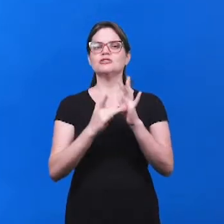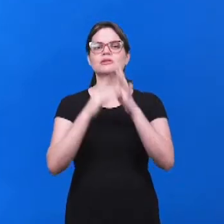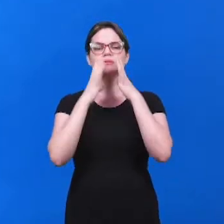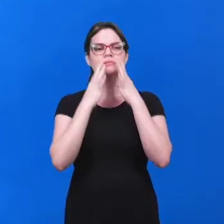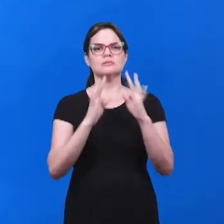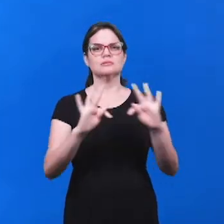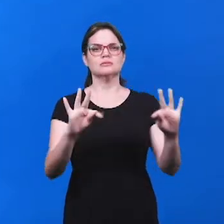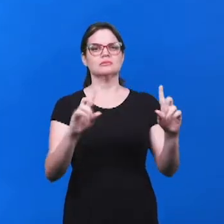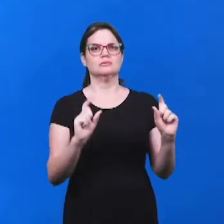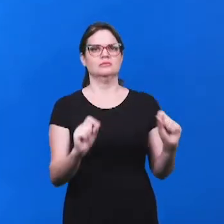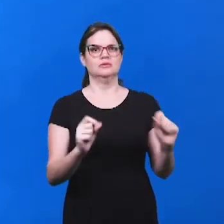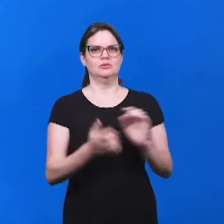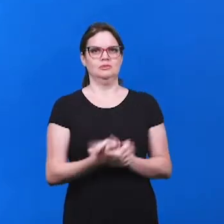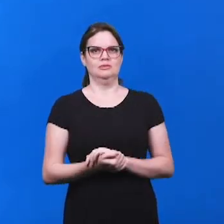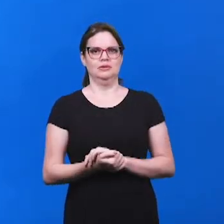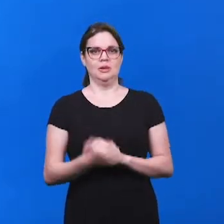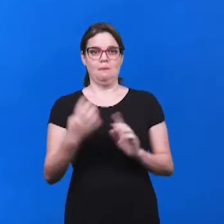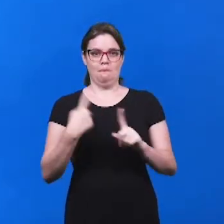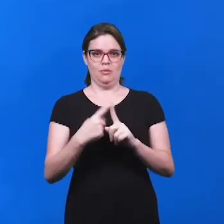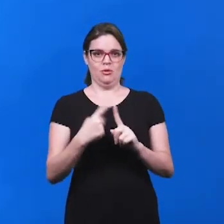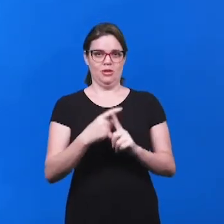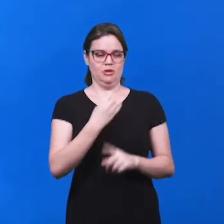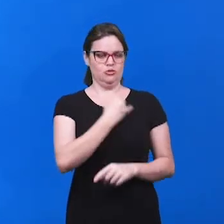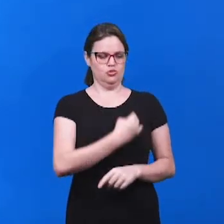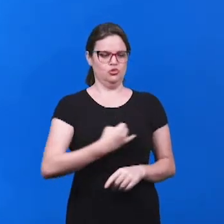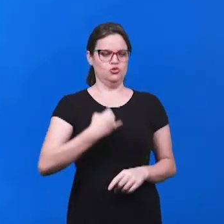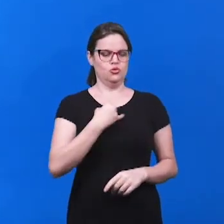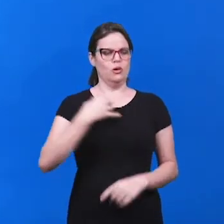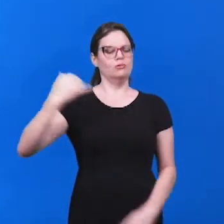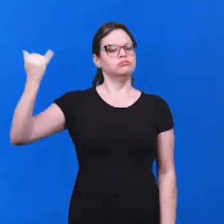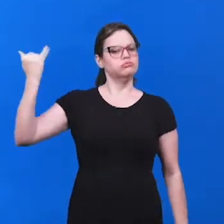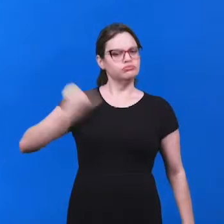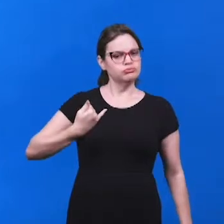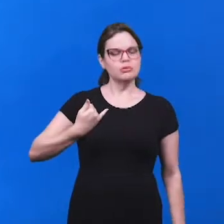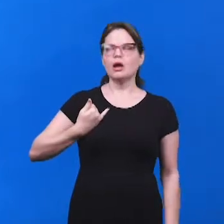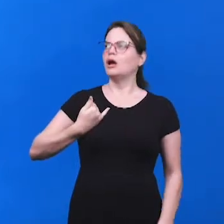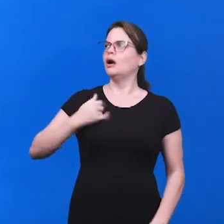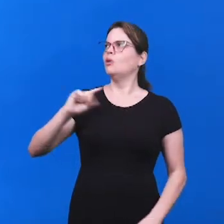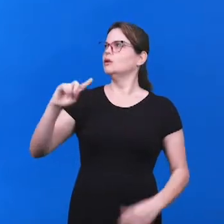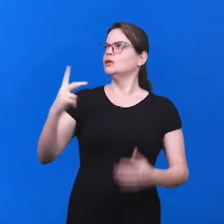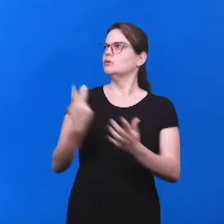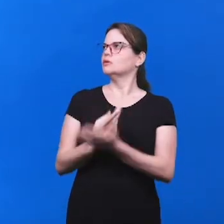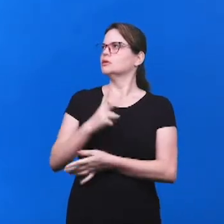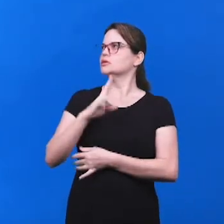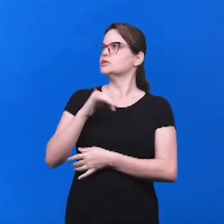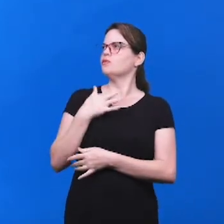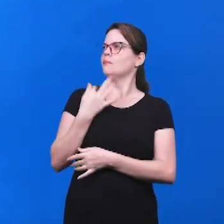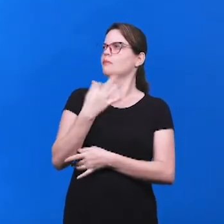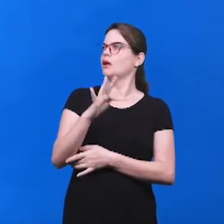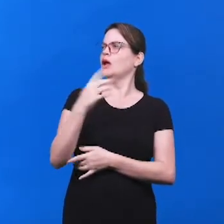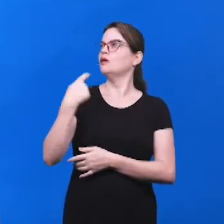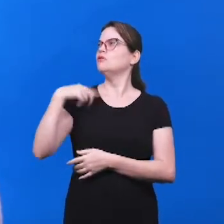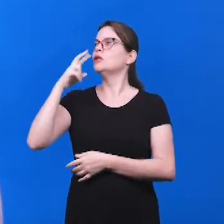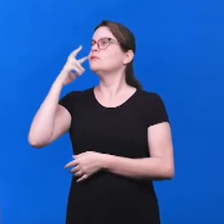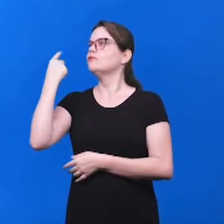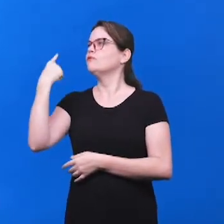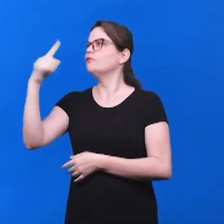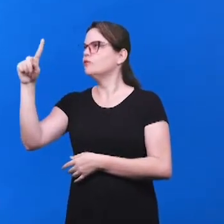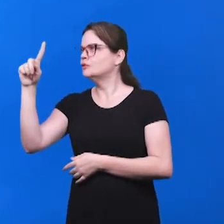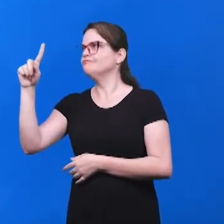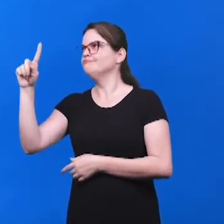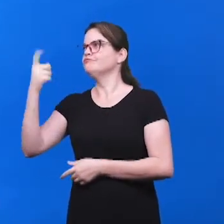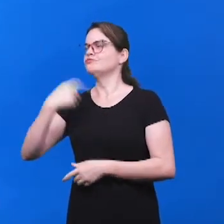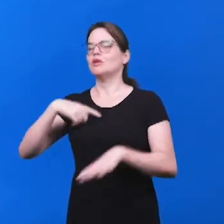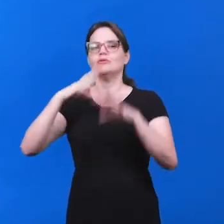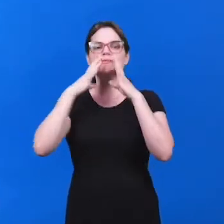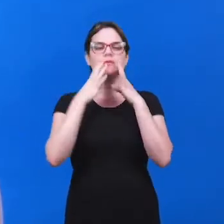como apóstolo, né? Quando ele foi notificado das coisas que brevemente devem acontecer. Então, como ele foi notificado, agora ele tinha